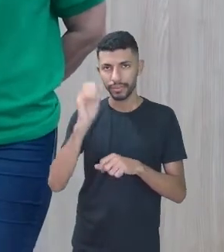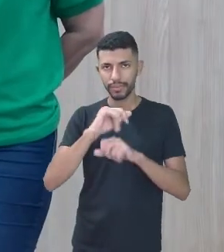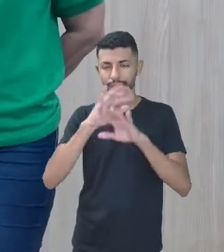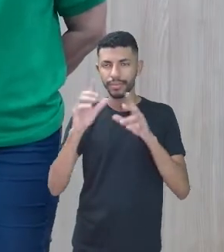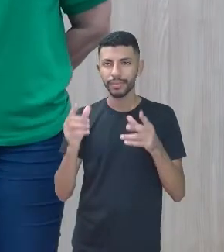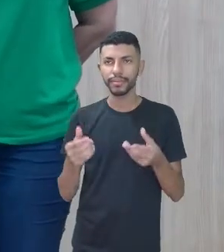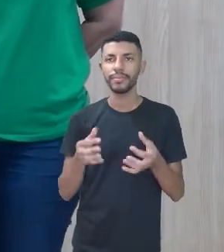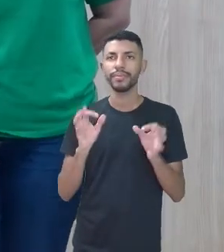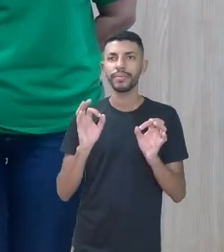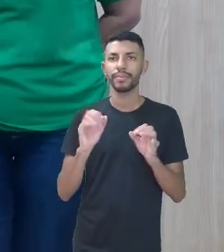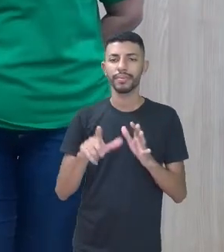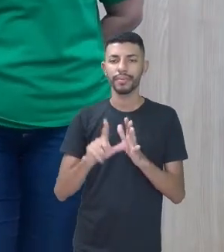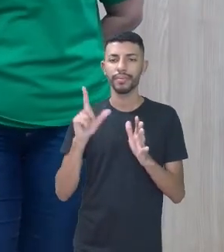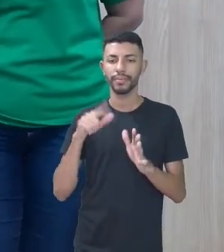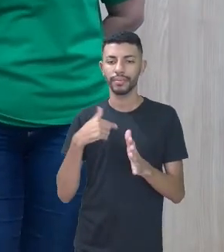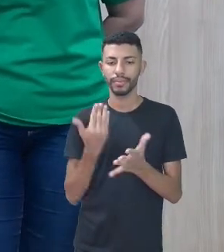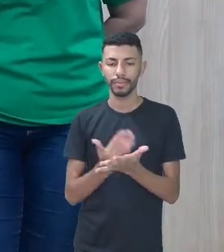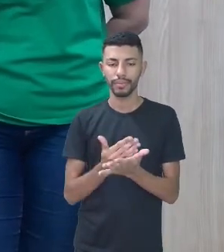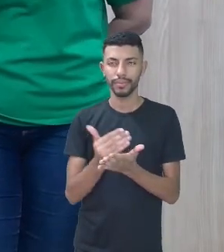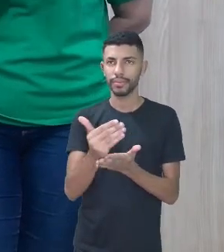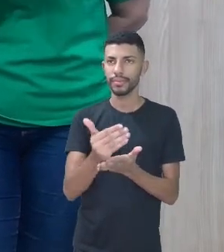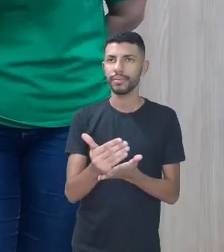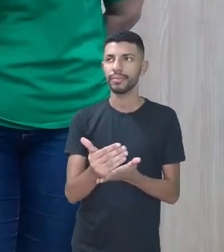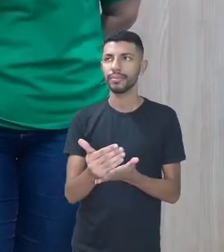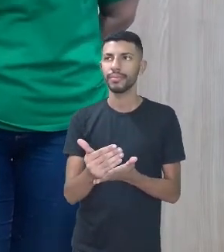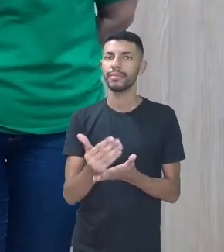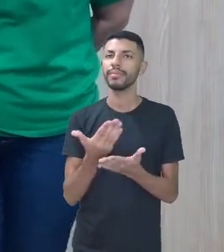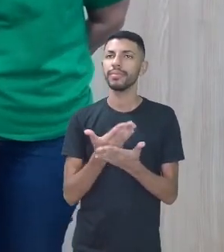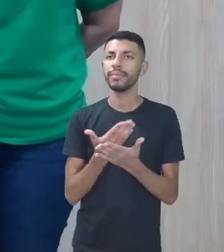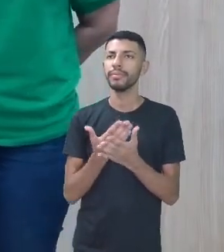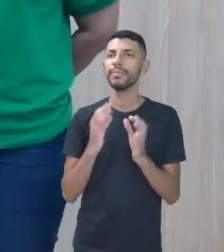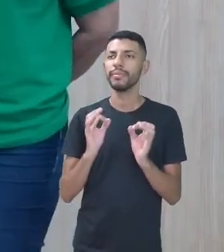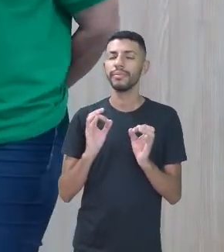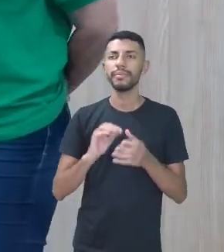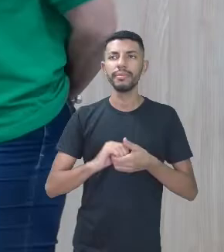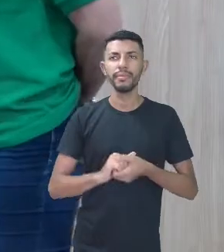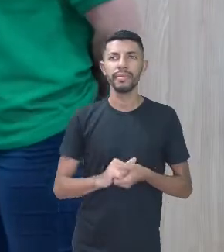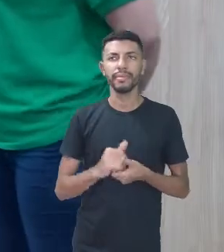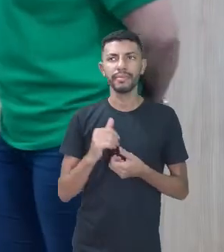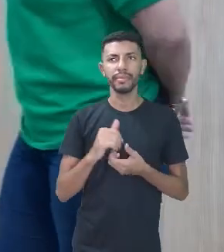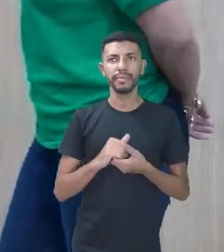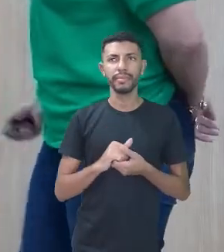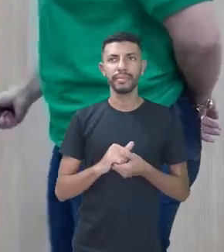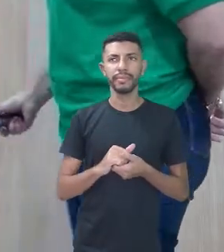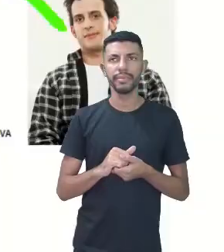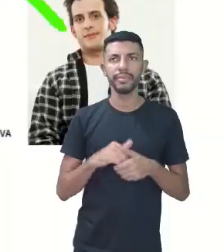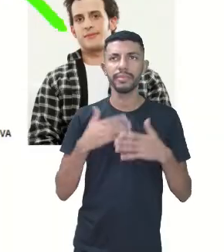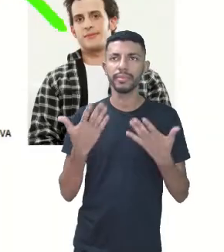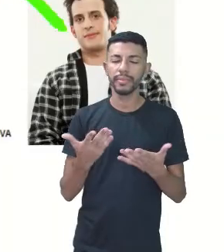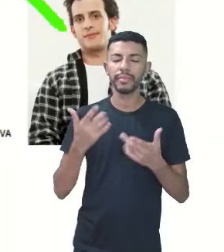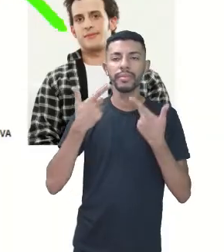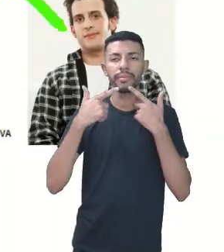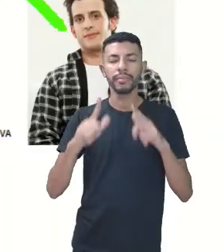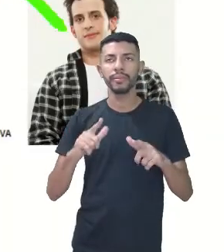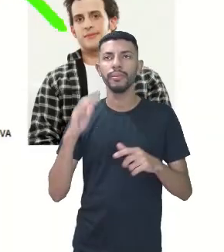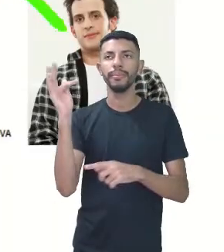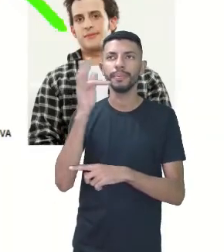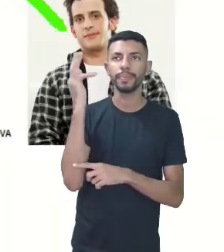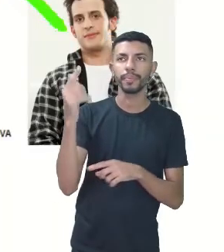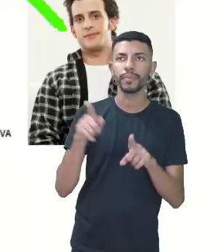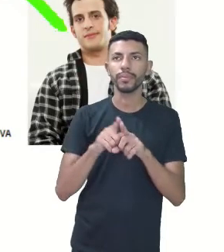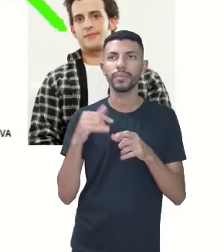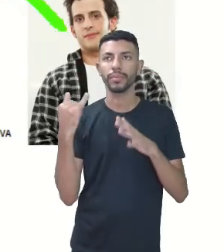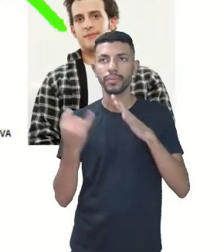entendam direitinho antes de nós iniciarmos, que eu sei que vocês sabem demais. Tá bom? Então, vamos lá. A linguagem formal e informal